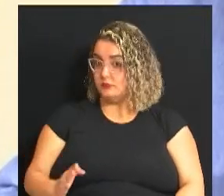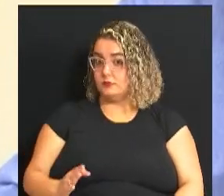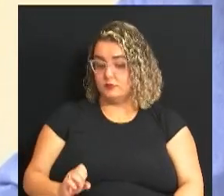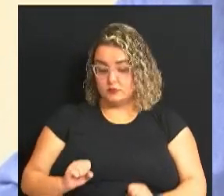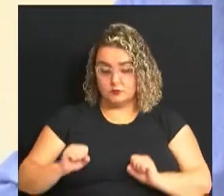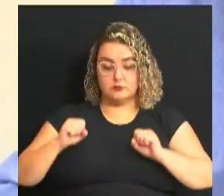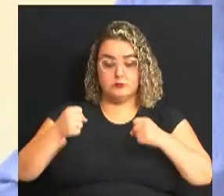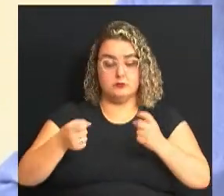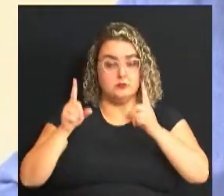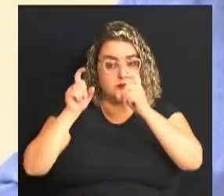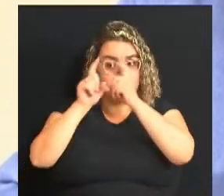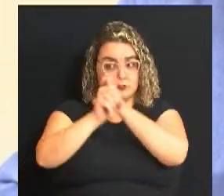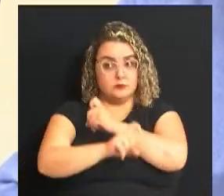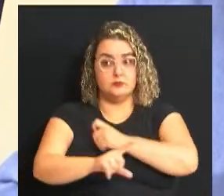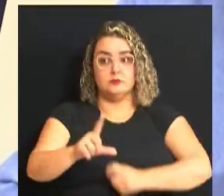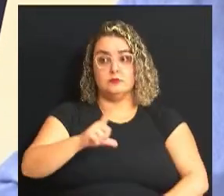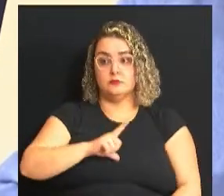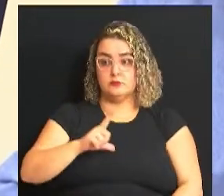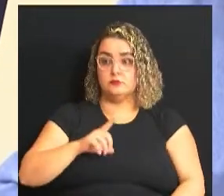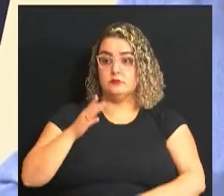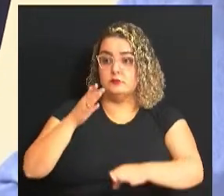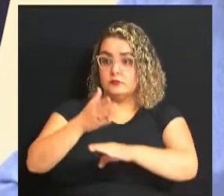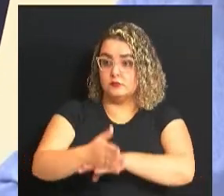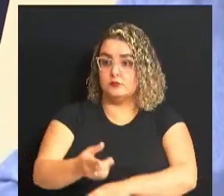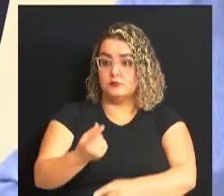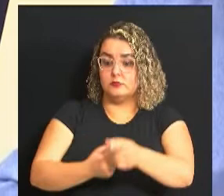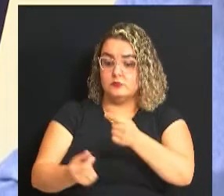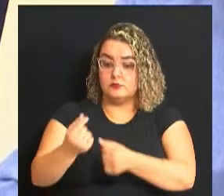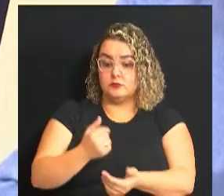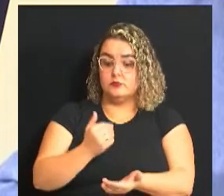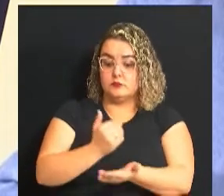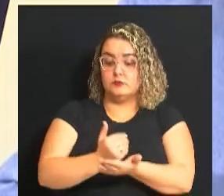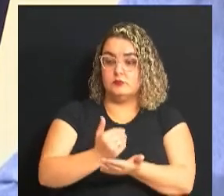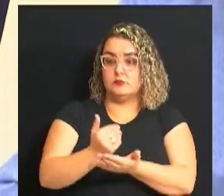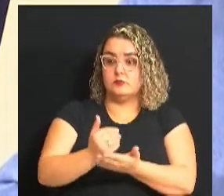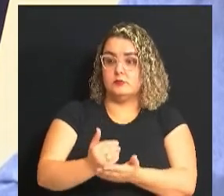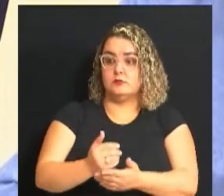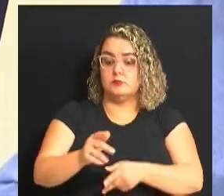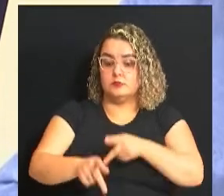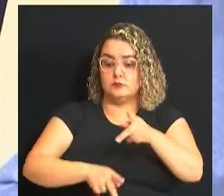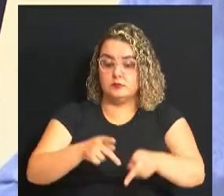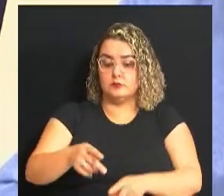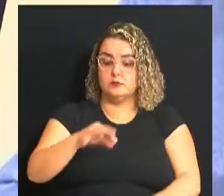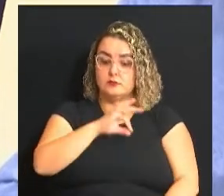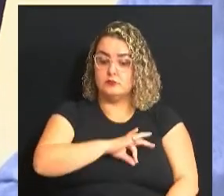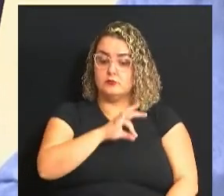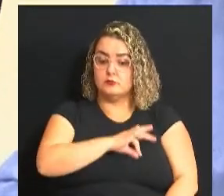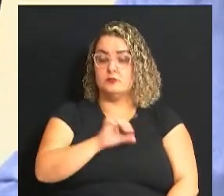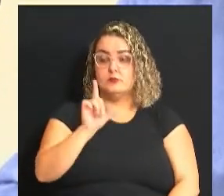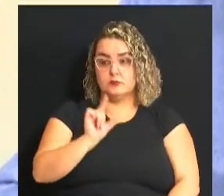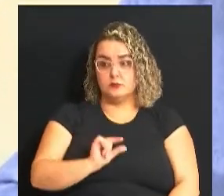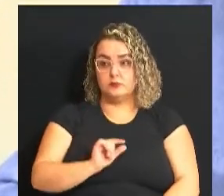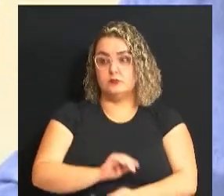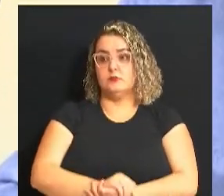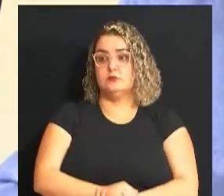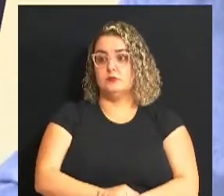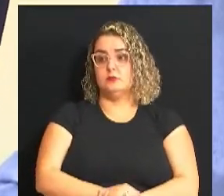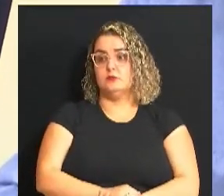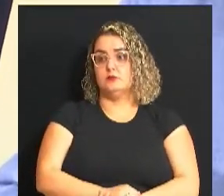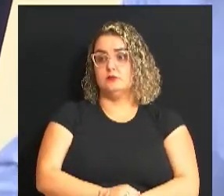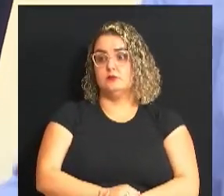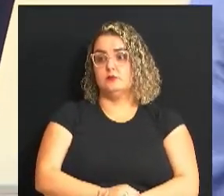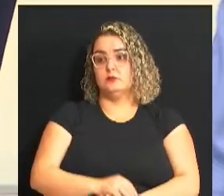ter acesso à linha de crédito para a população de baixa renda, tá? Então, eu,